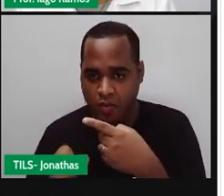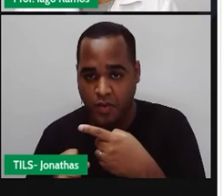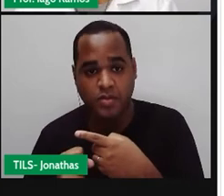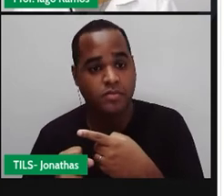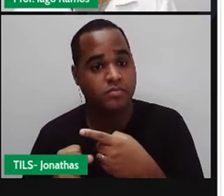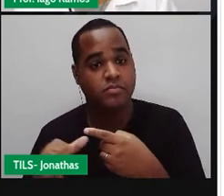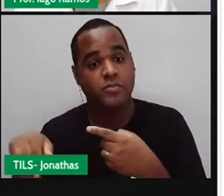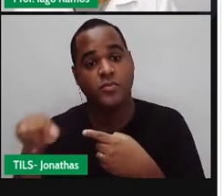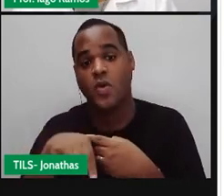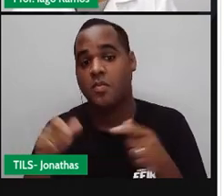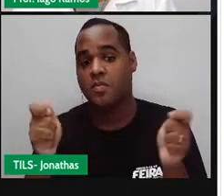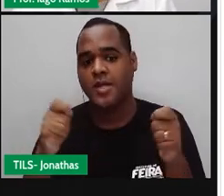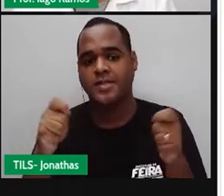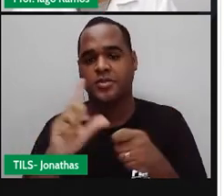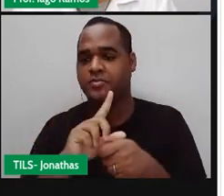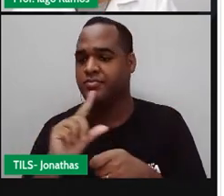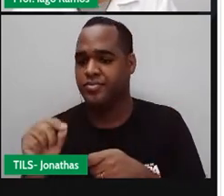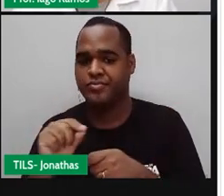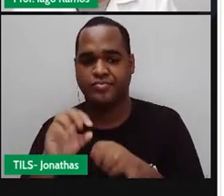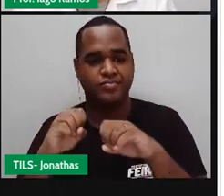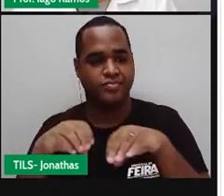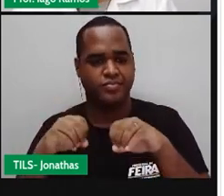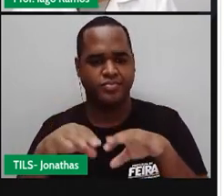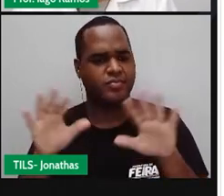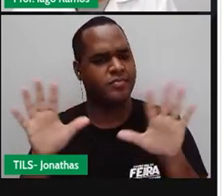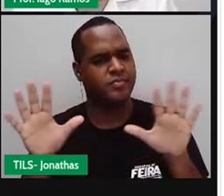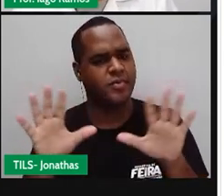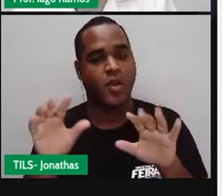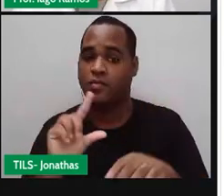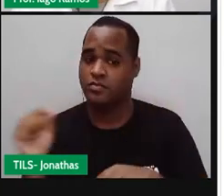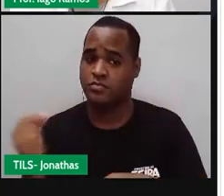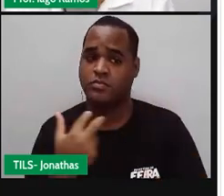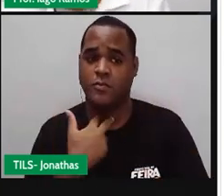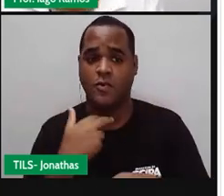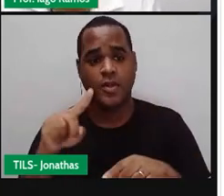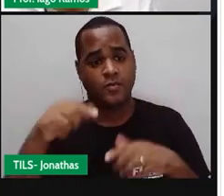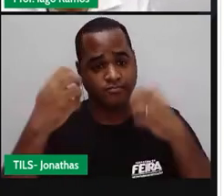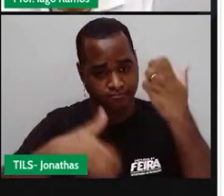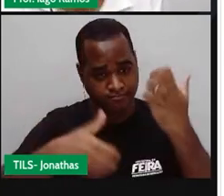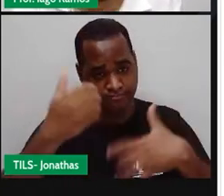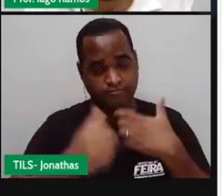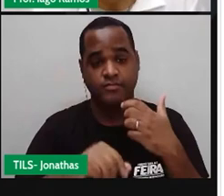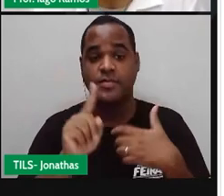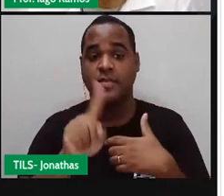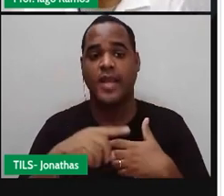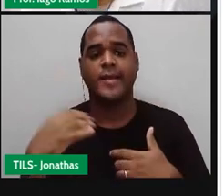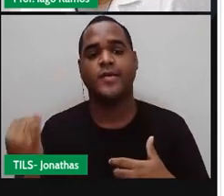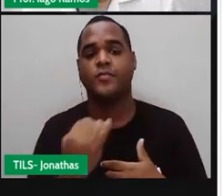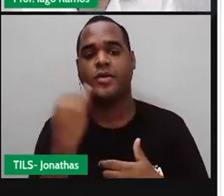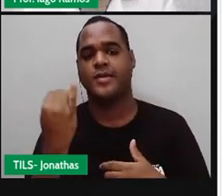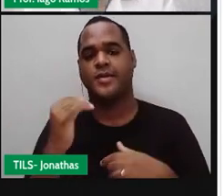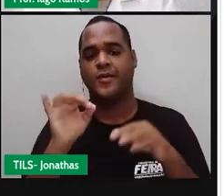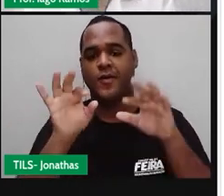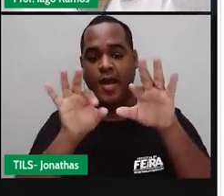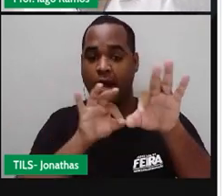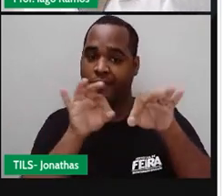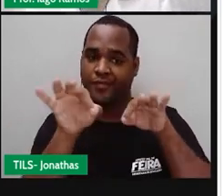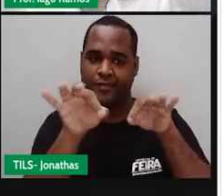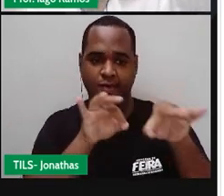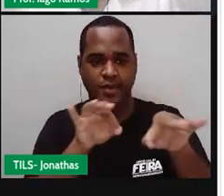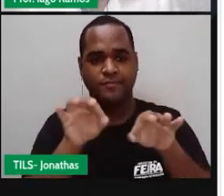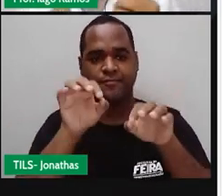eu não posso sair da aula sem te dizer o seguinte a fração ela tem uma estrutura